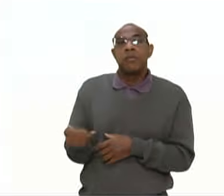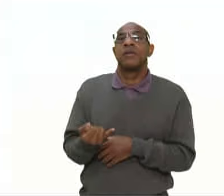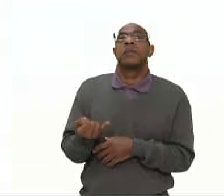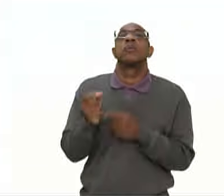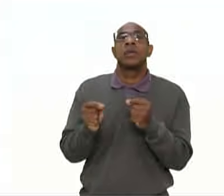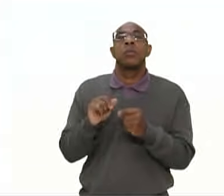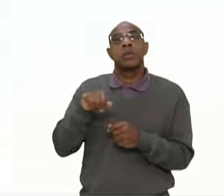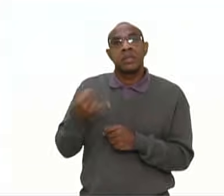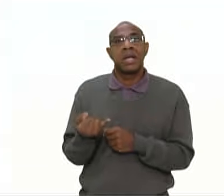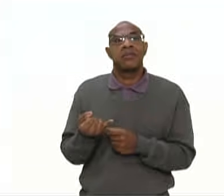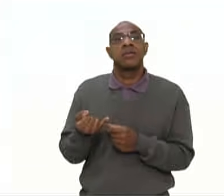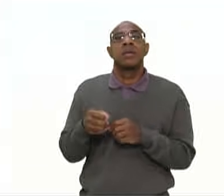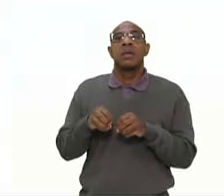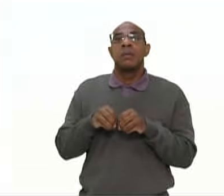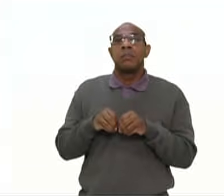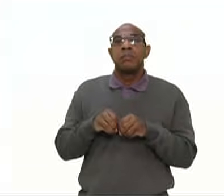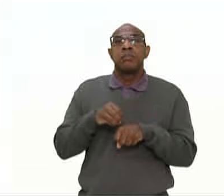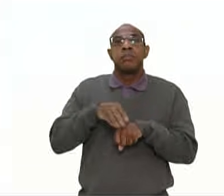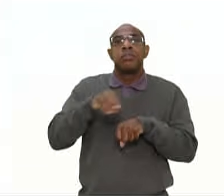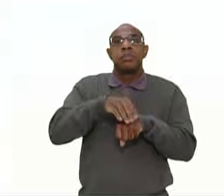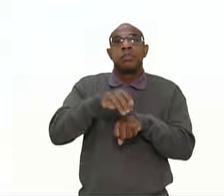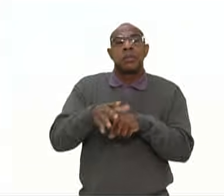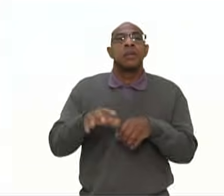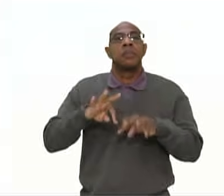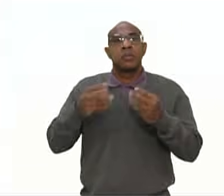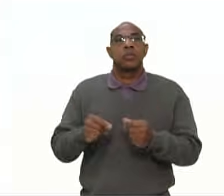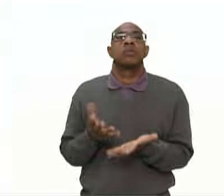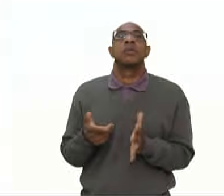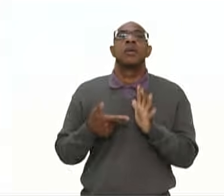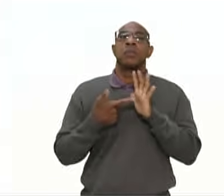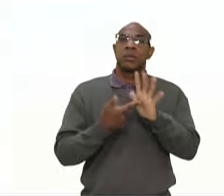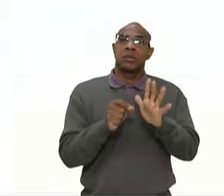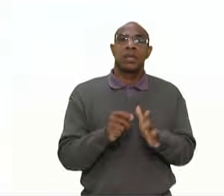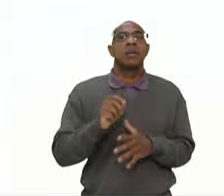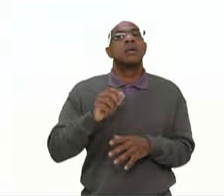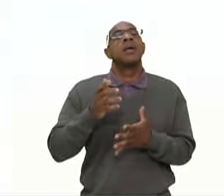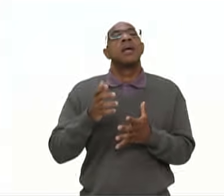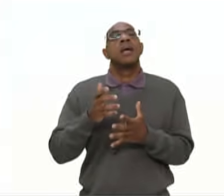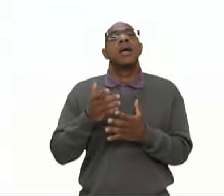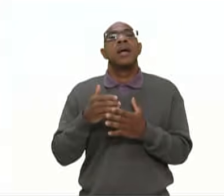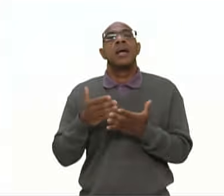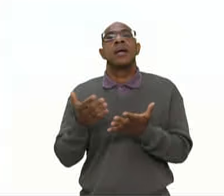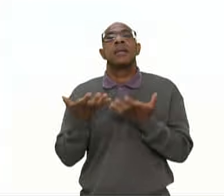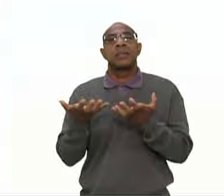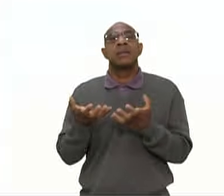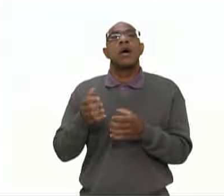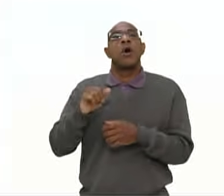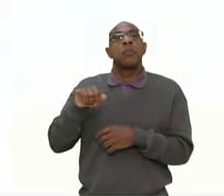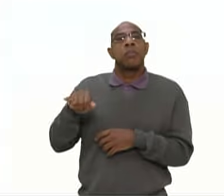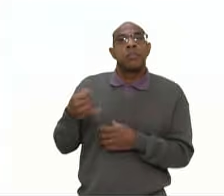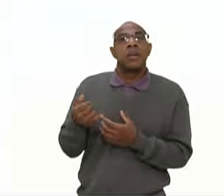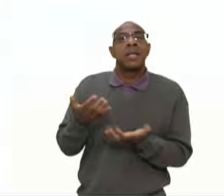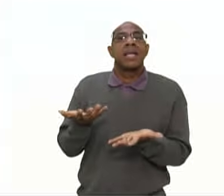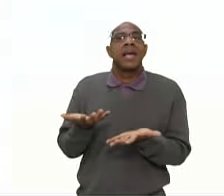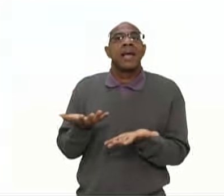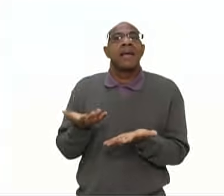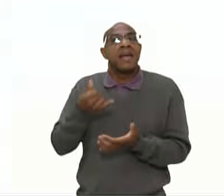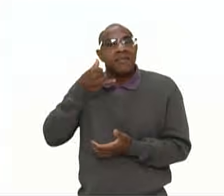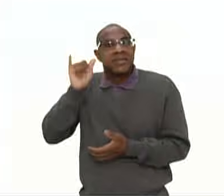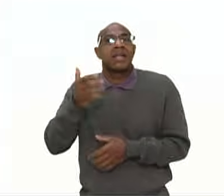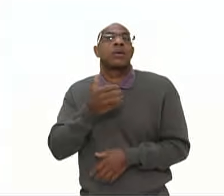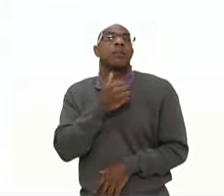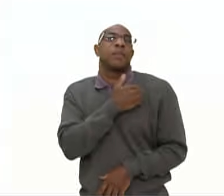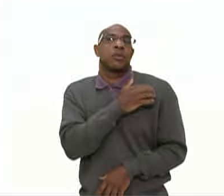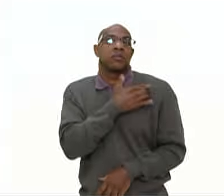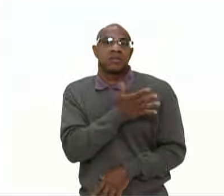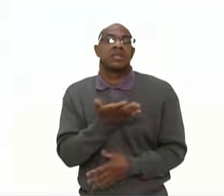de 3 tipos: reverter a representação negativa dos negros, promover igualdade de oportunidades e combater o preconceito e o